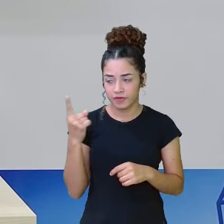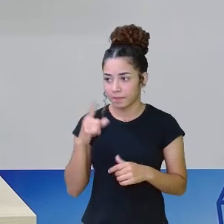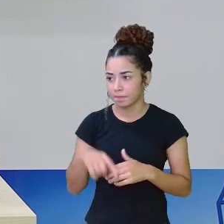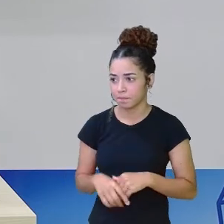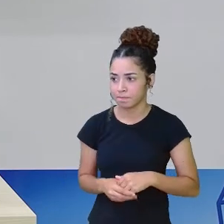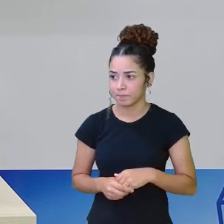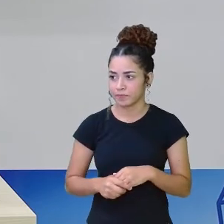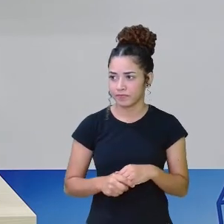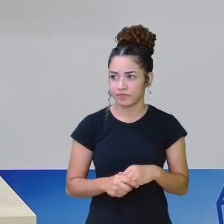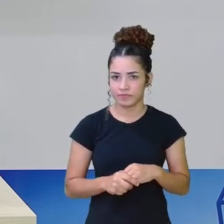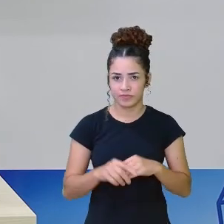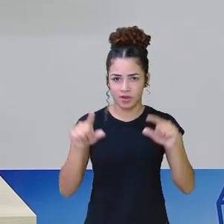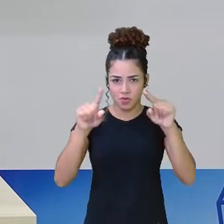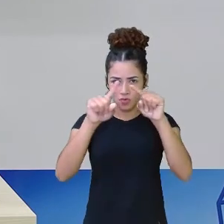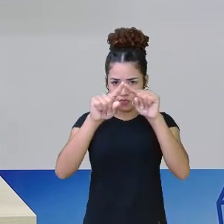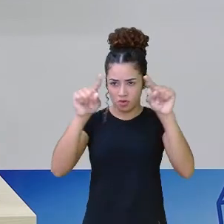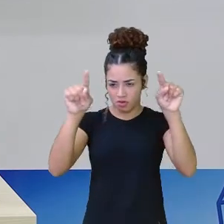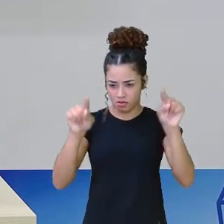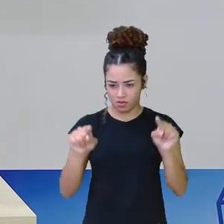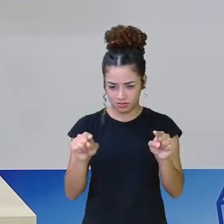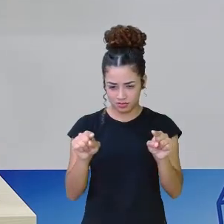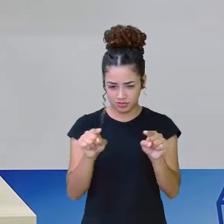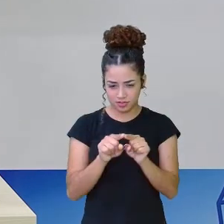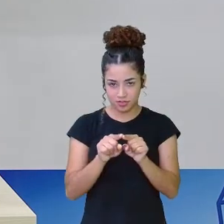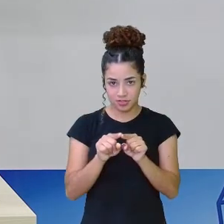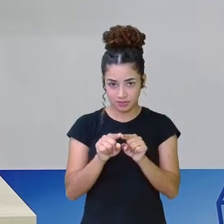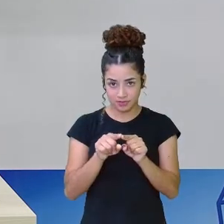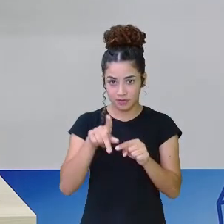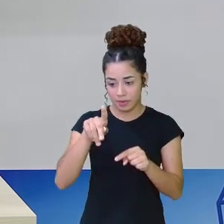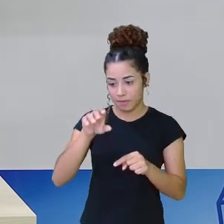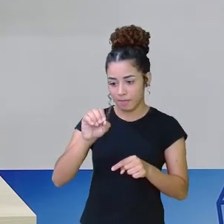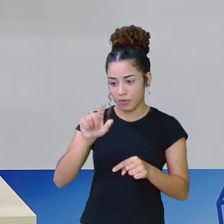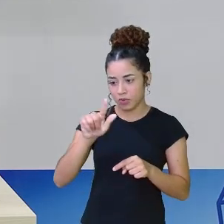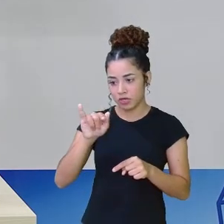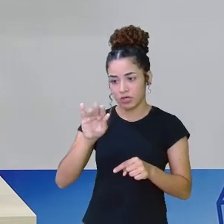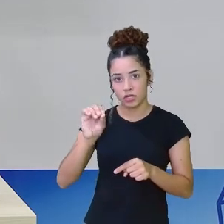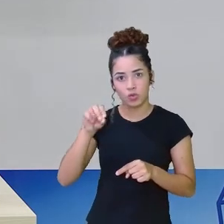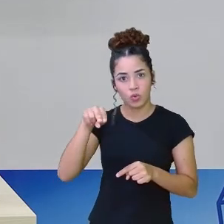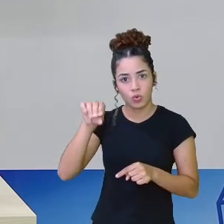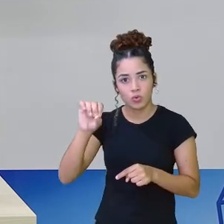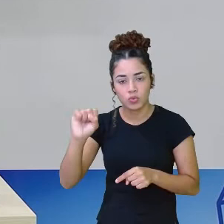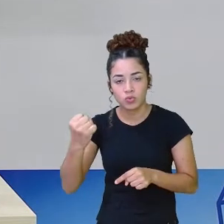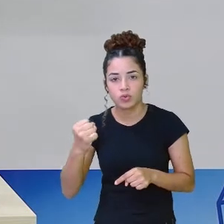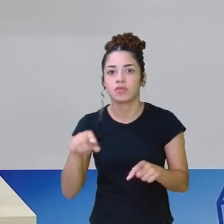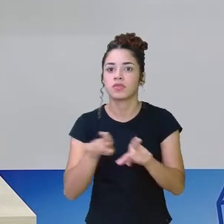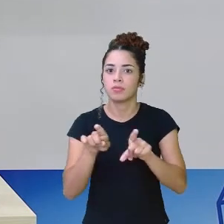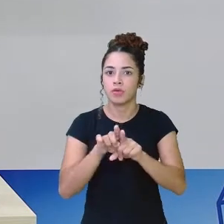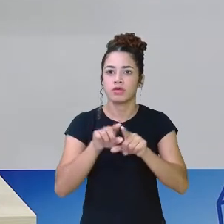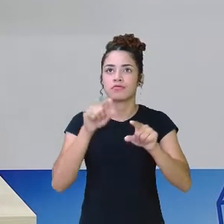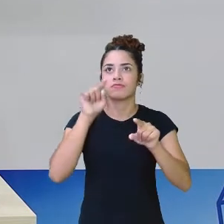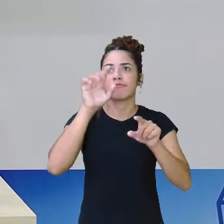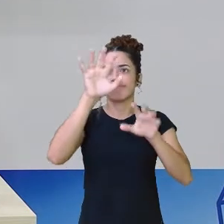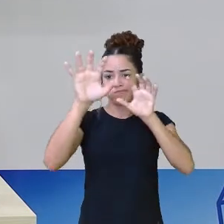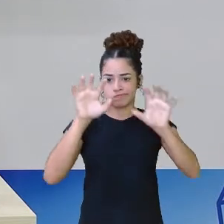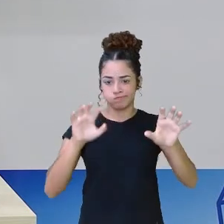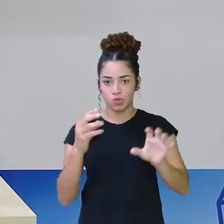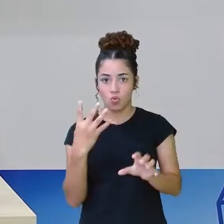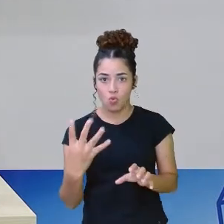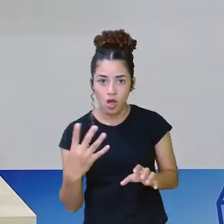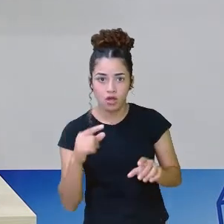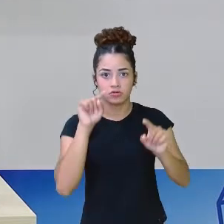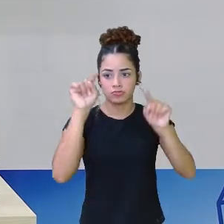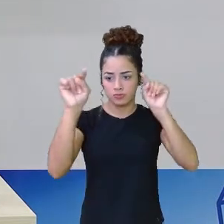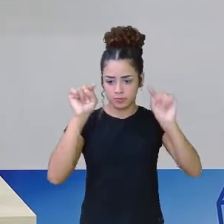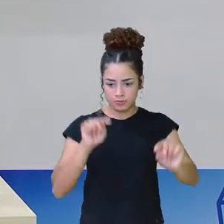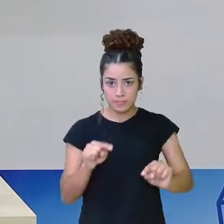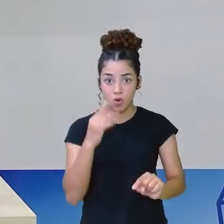nosso quadrado, polígono também. 4 lados, 4 vértices e 4